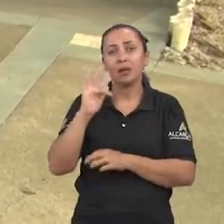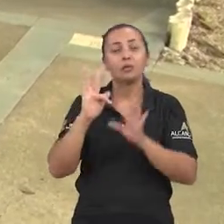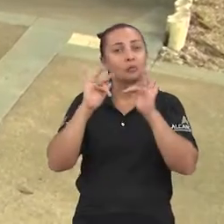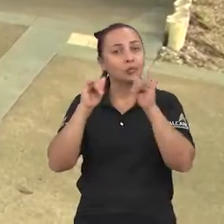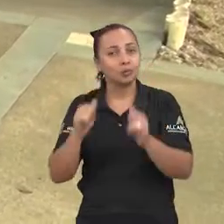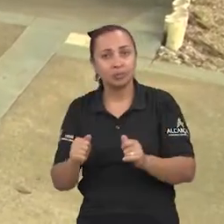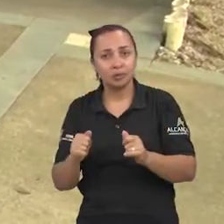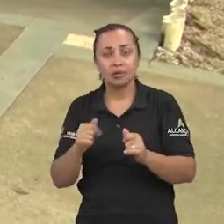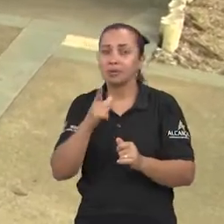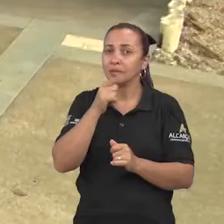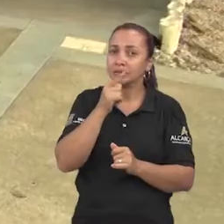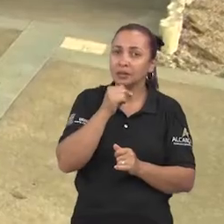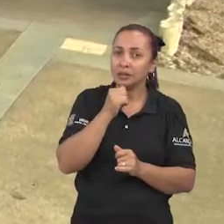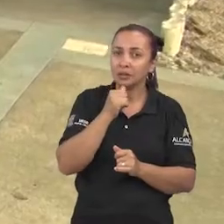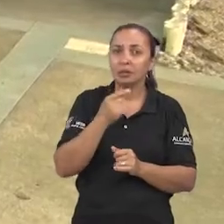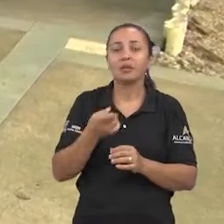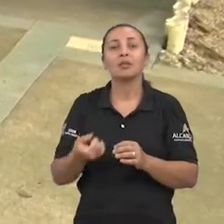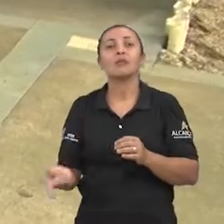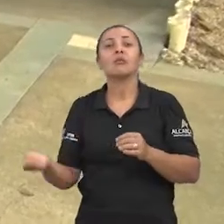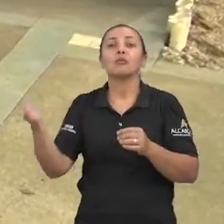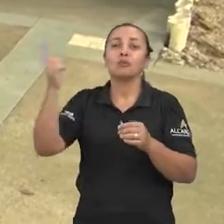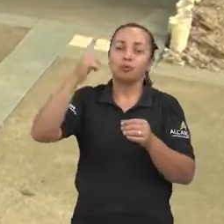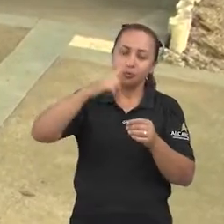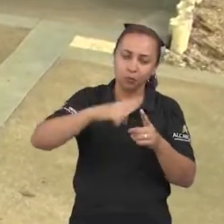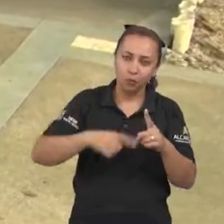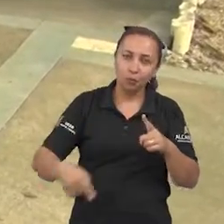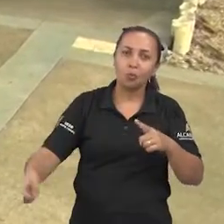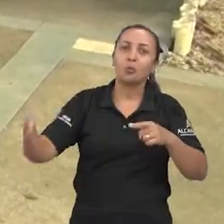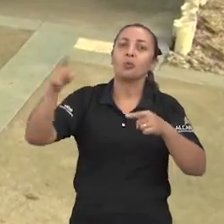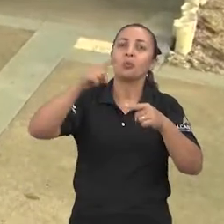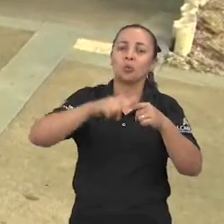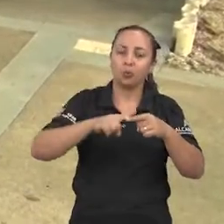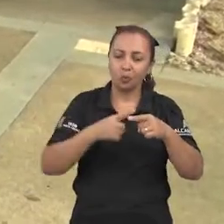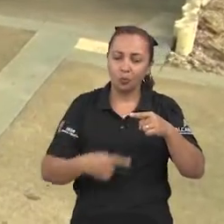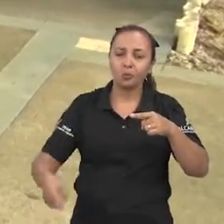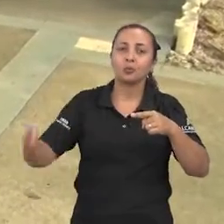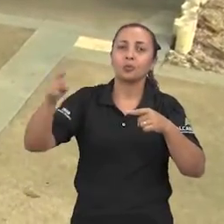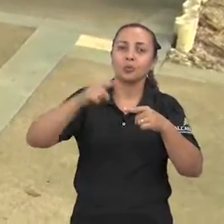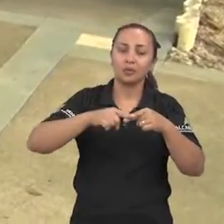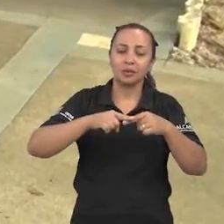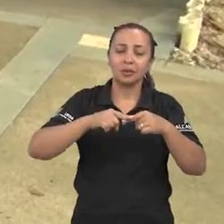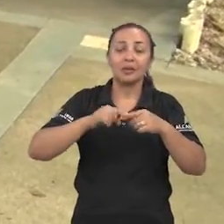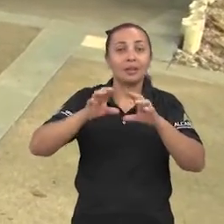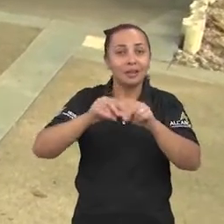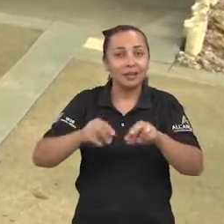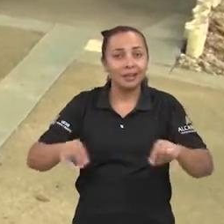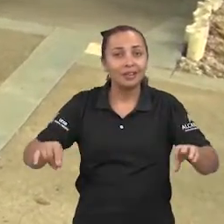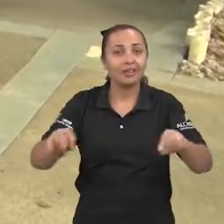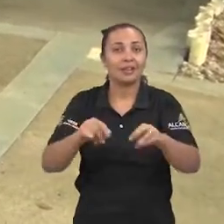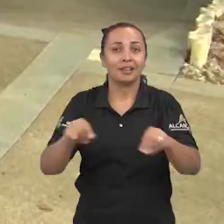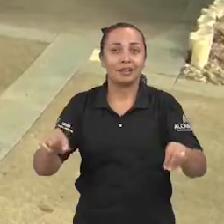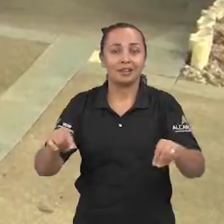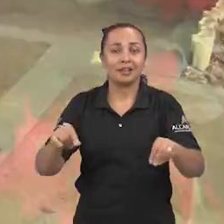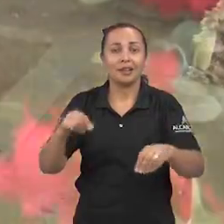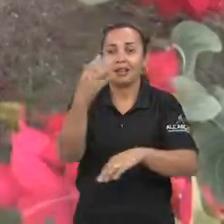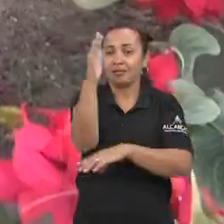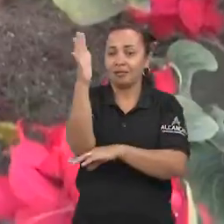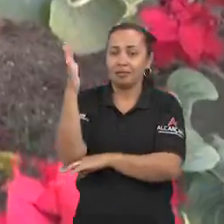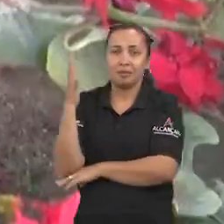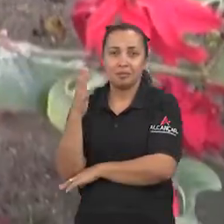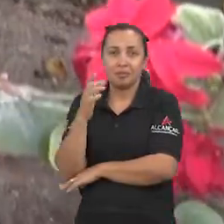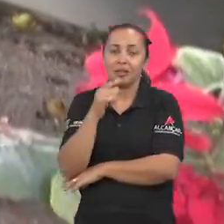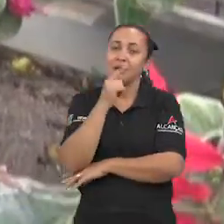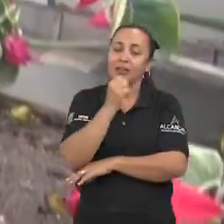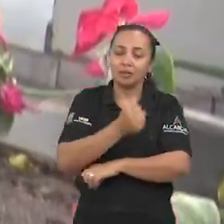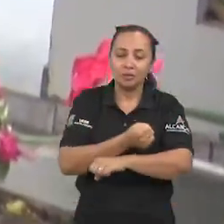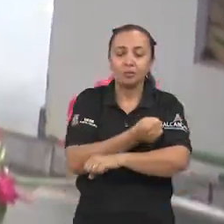no final, essa água ela vai para uma tubulação no subsolo, no solo da onde tem as plantas, que é uma tubulação furada, onde